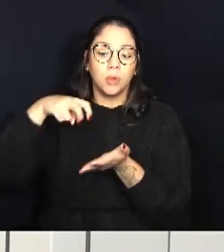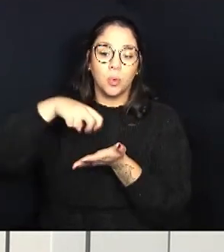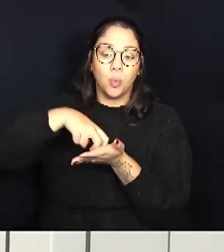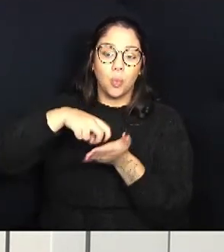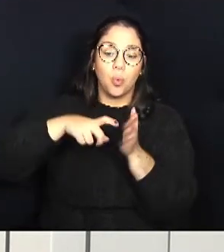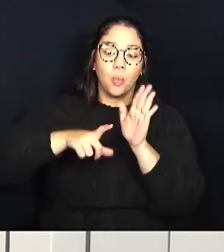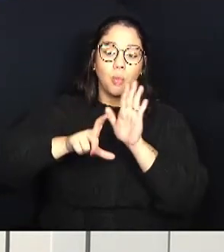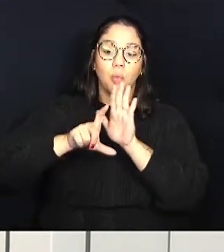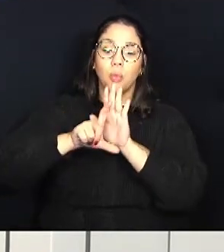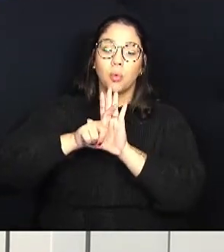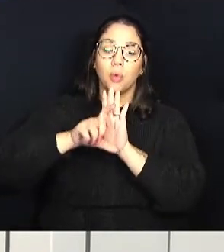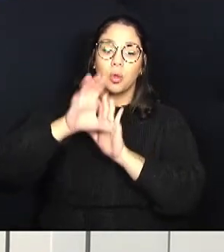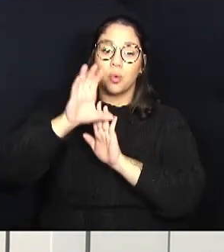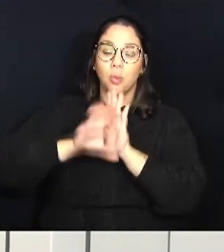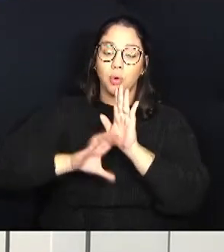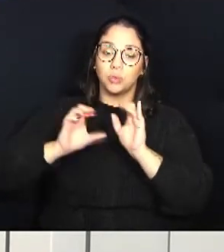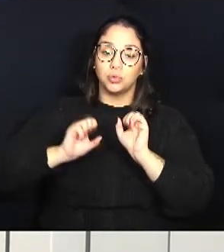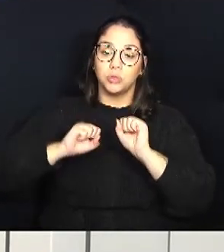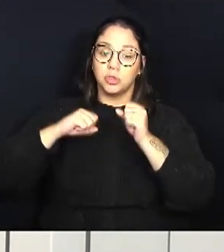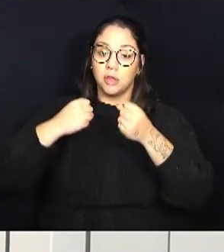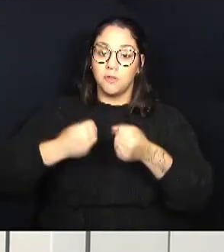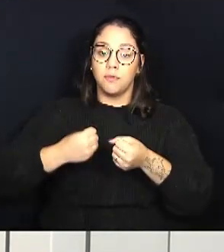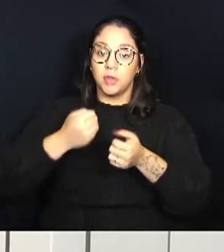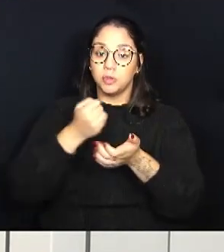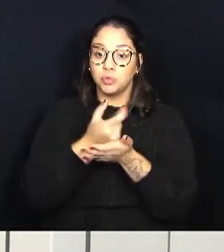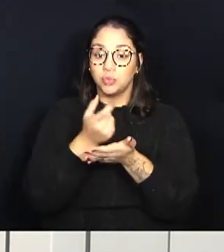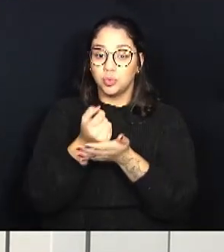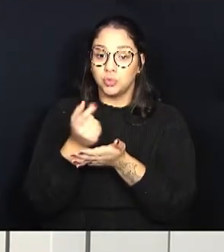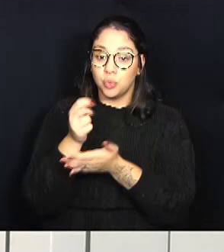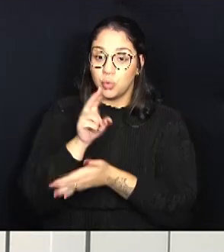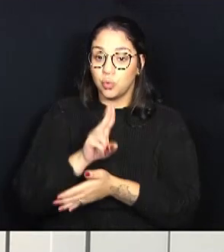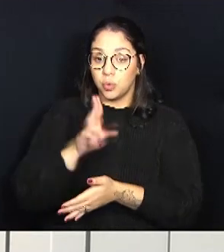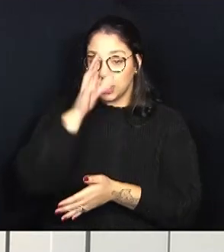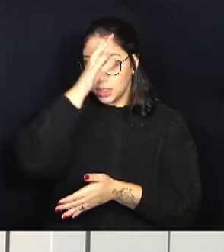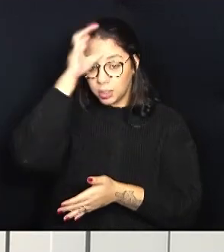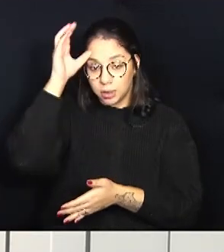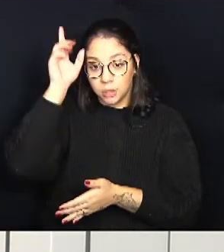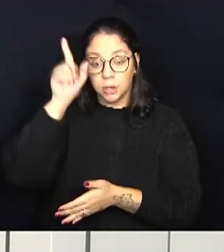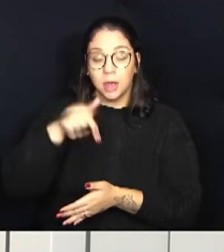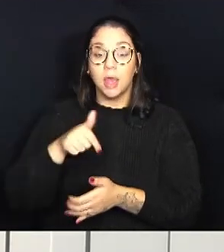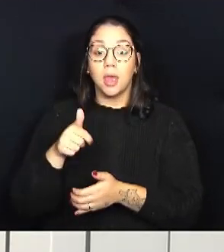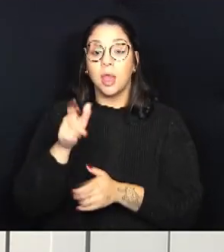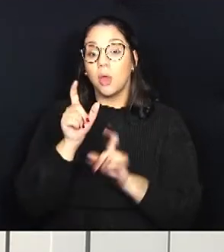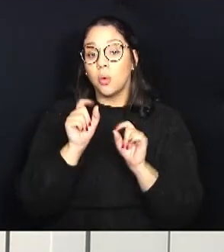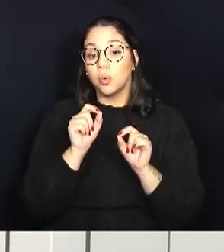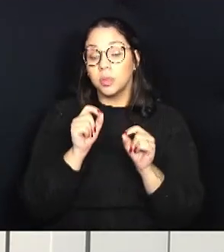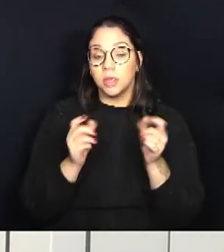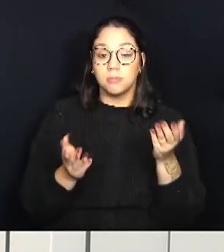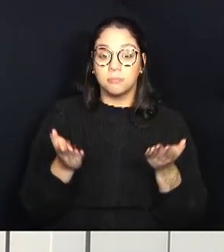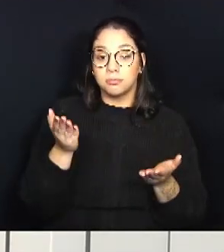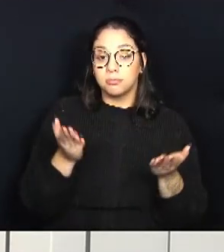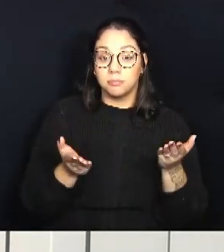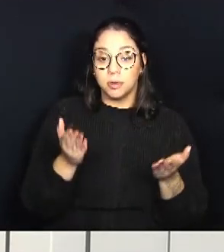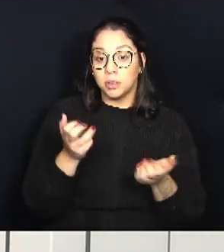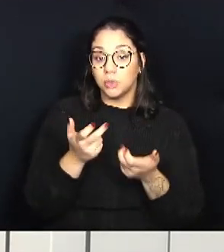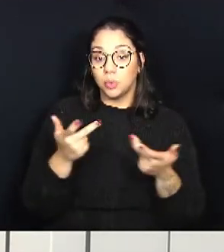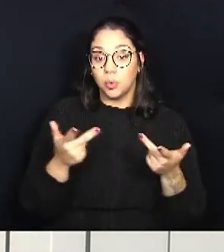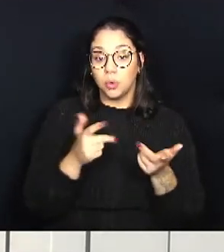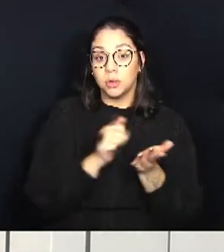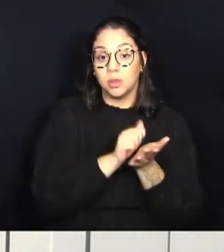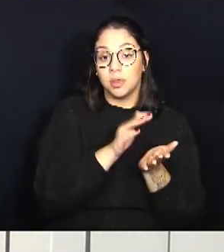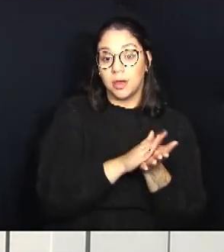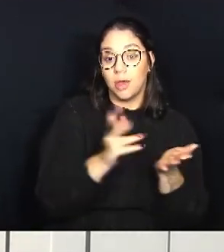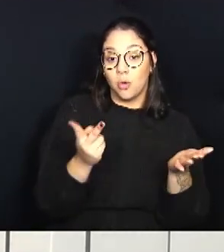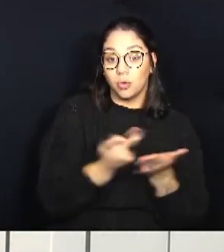ao Código de Defesa do Consumidor, possibilitando que esta seja proporcional às infrações